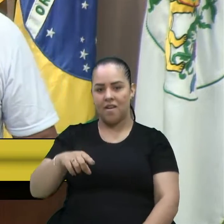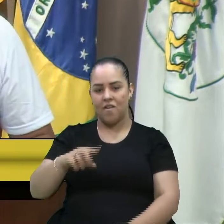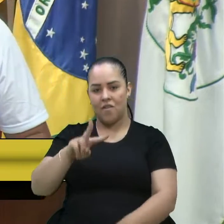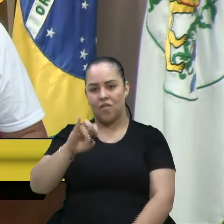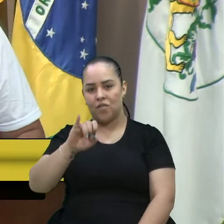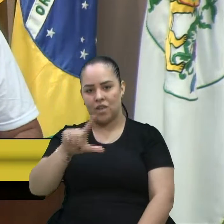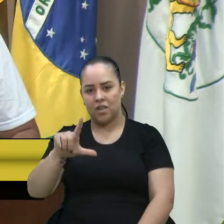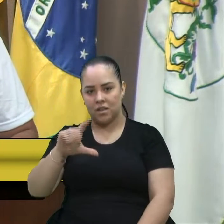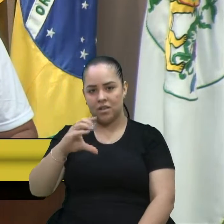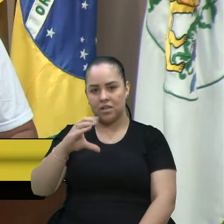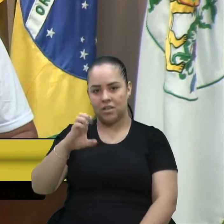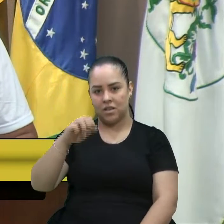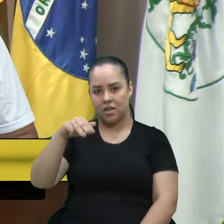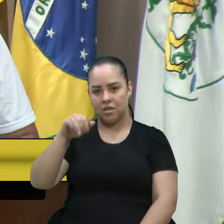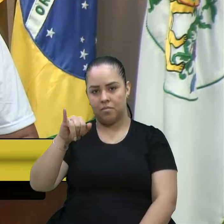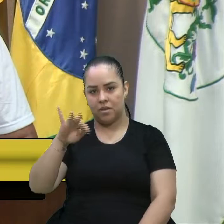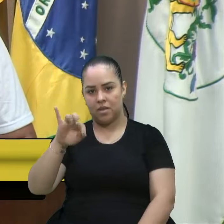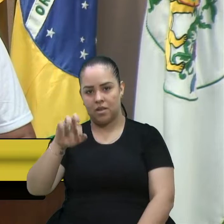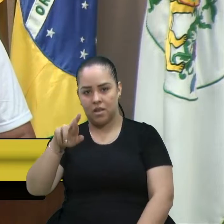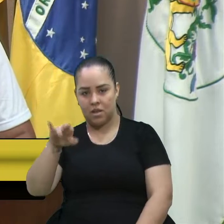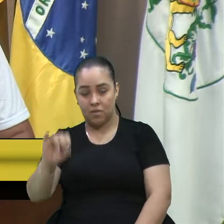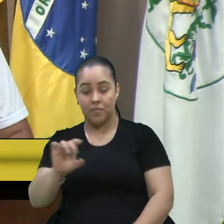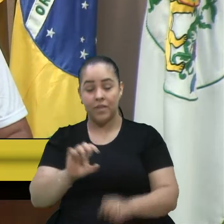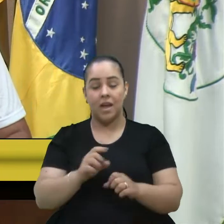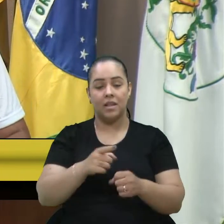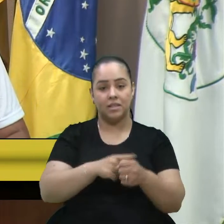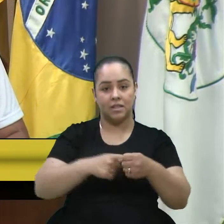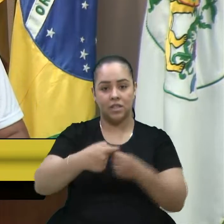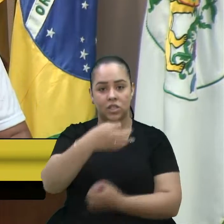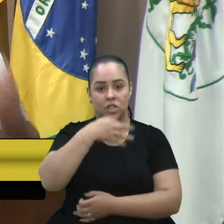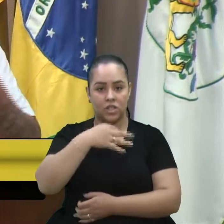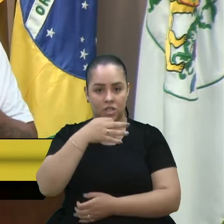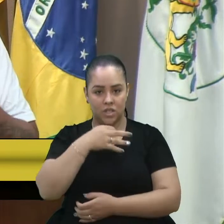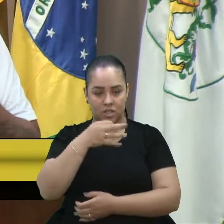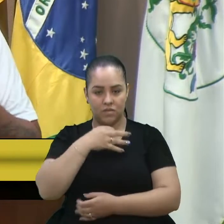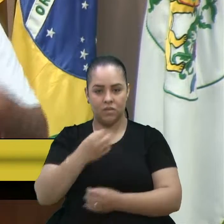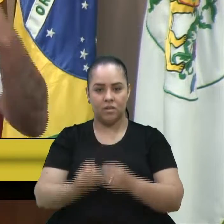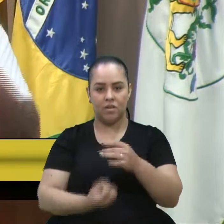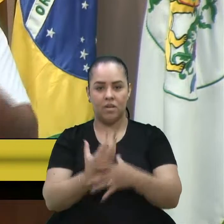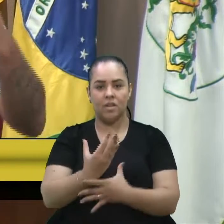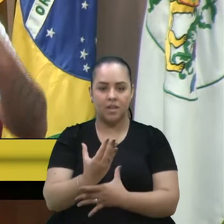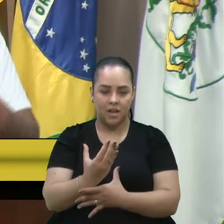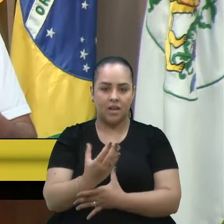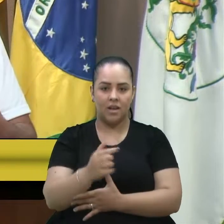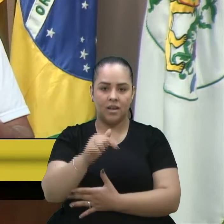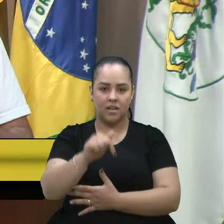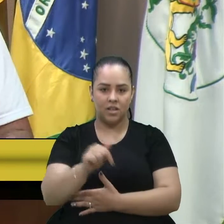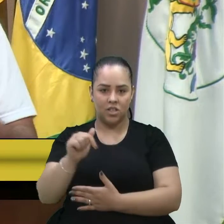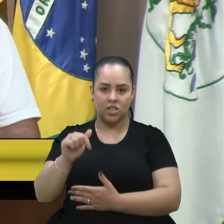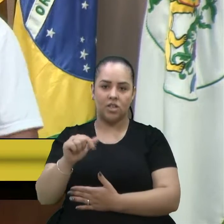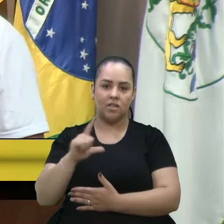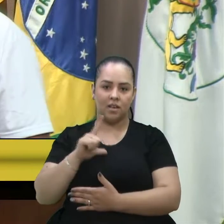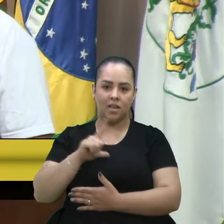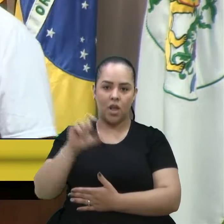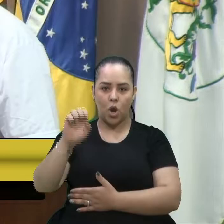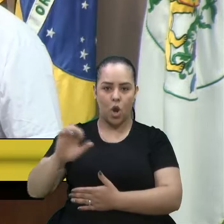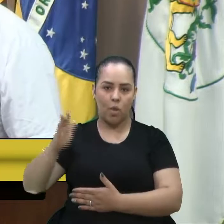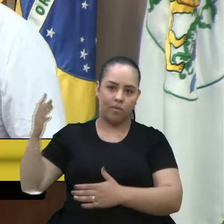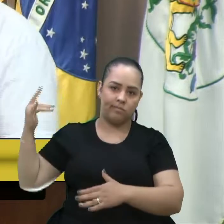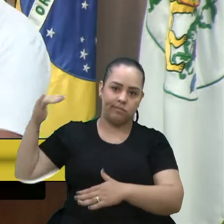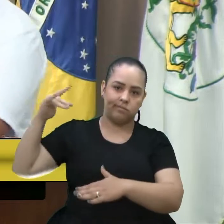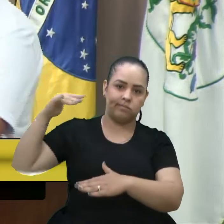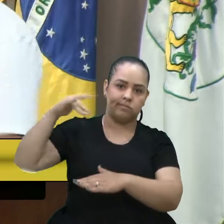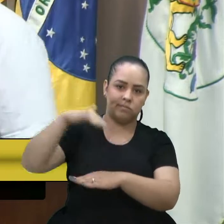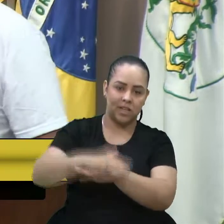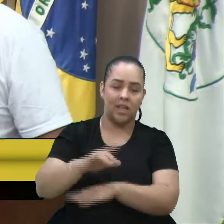lá em 1875, pela chegada dos descendentes europeus, desde o início ela tem a